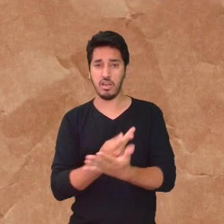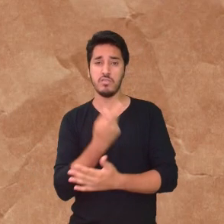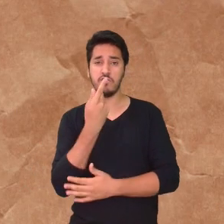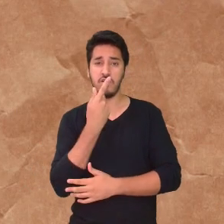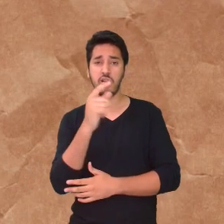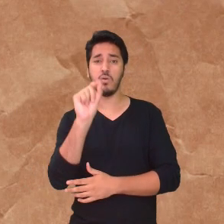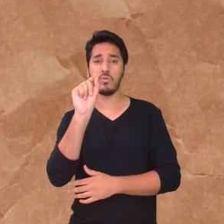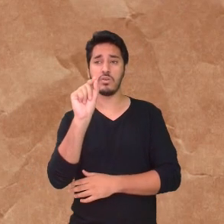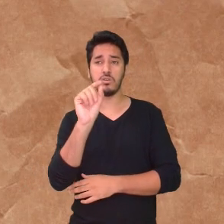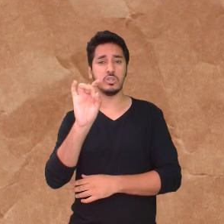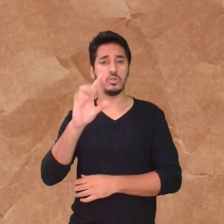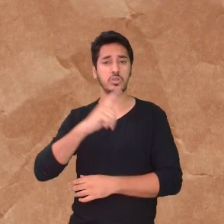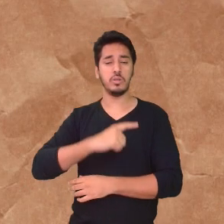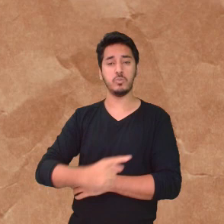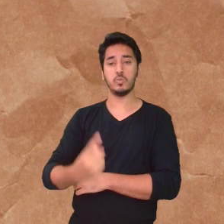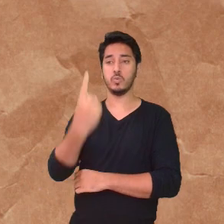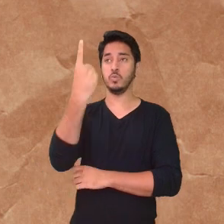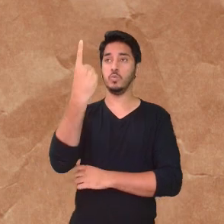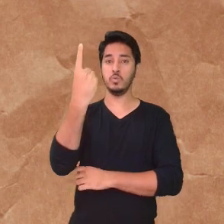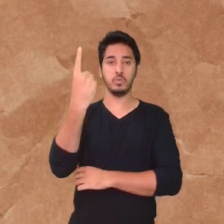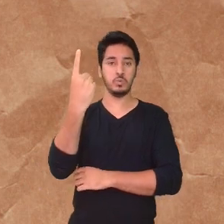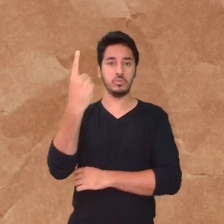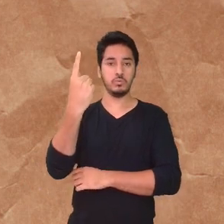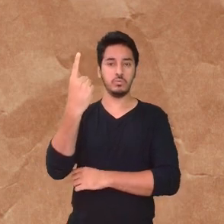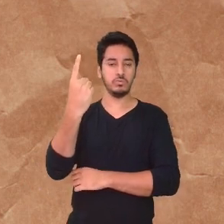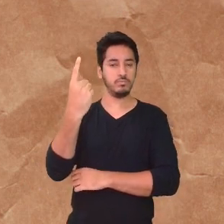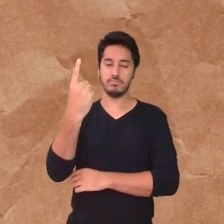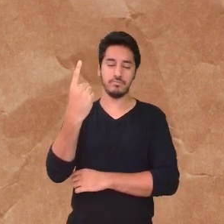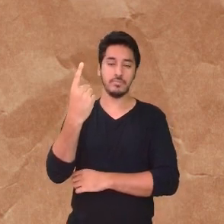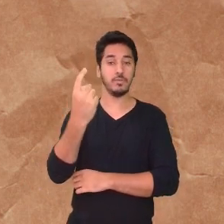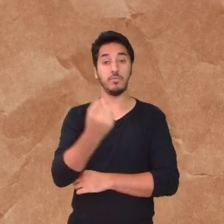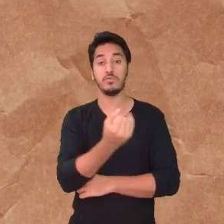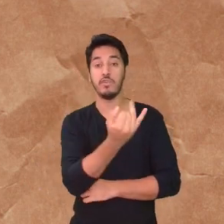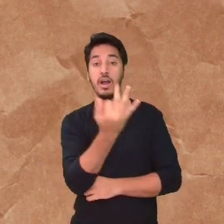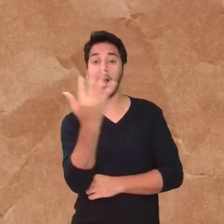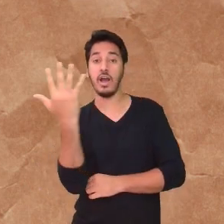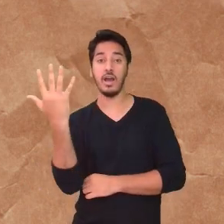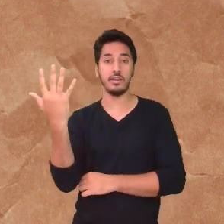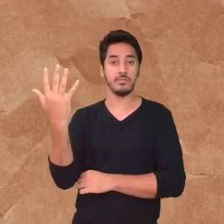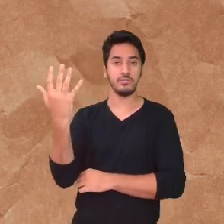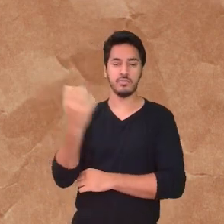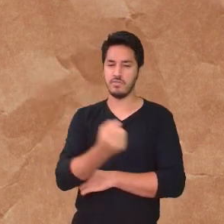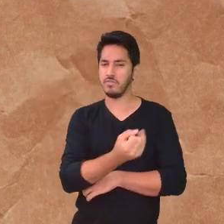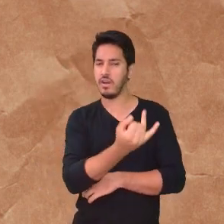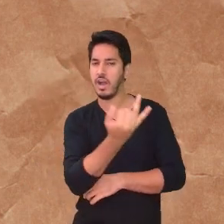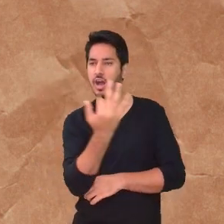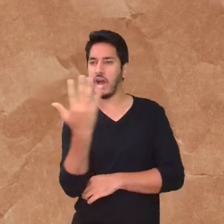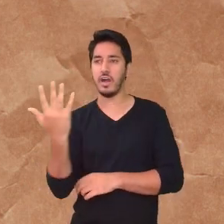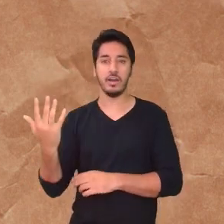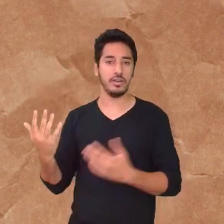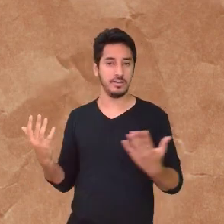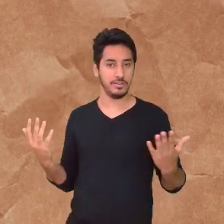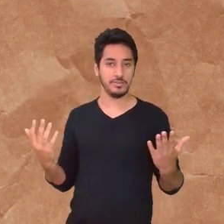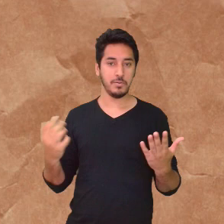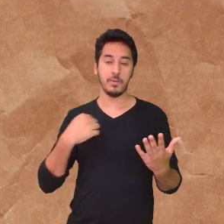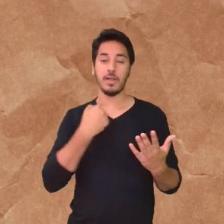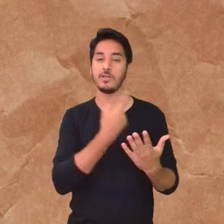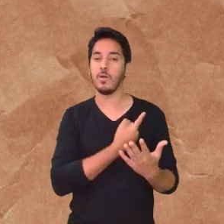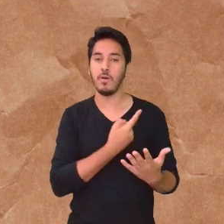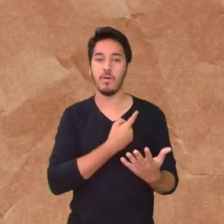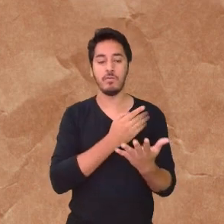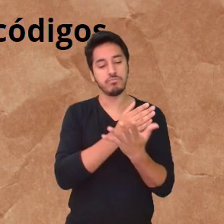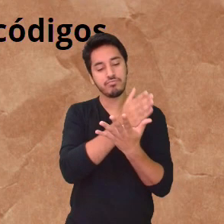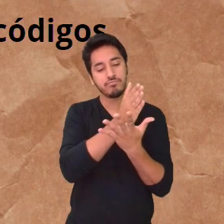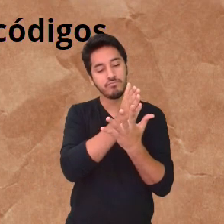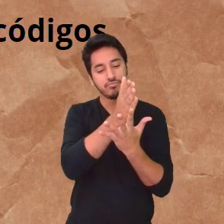que só temos um letramento, como a gente viu. A gente tem multiletramentos aí, multi-universos para a gente